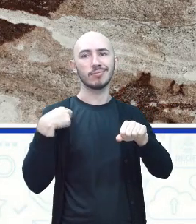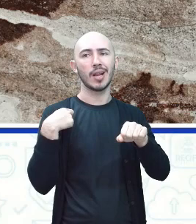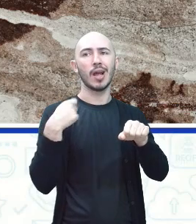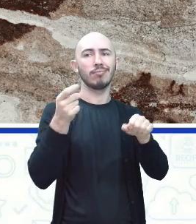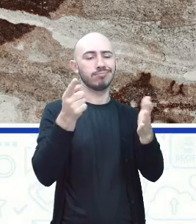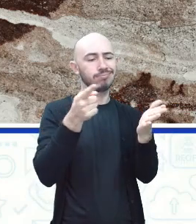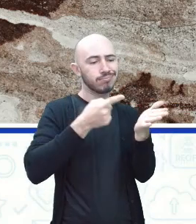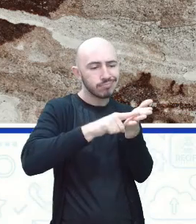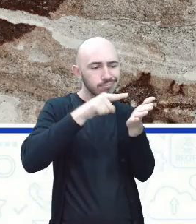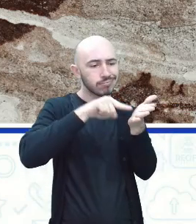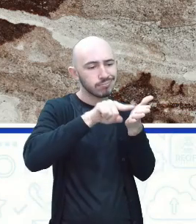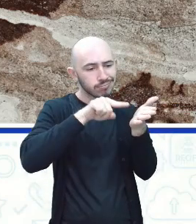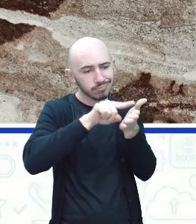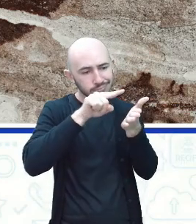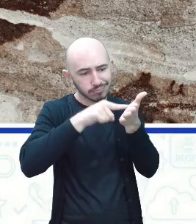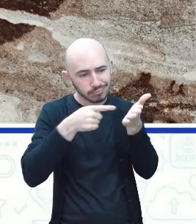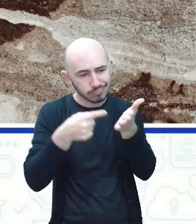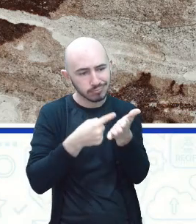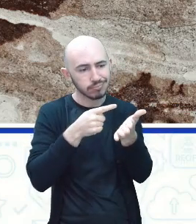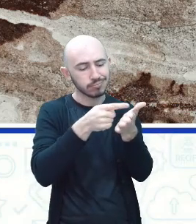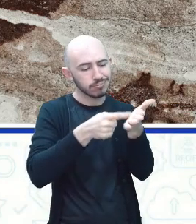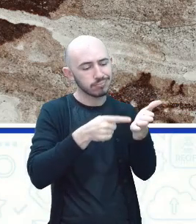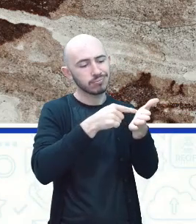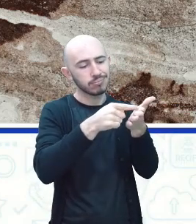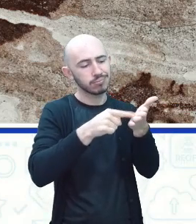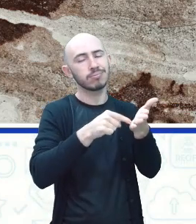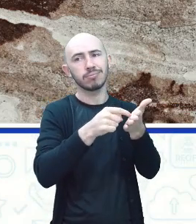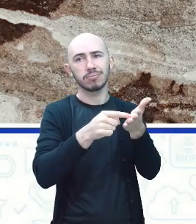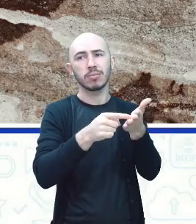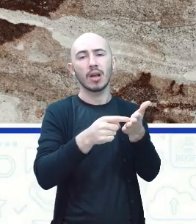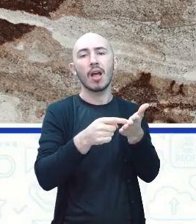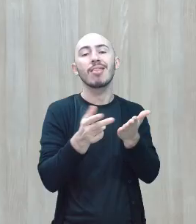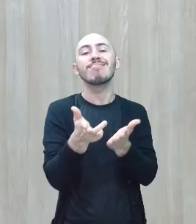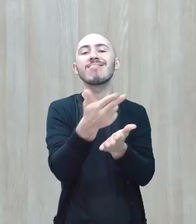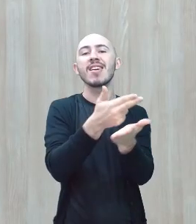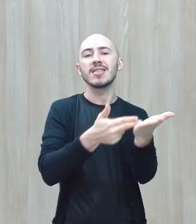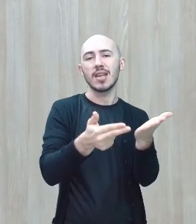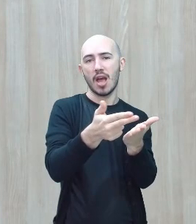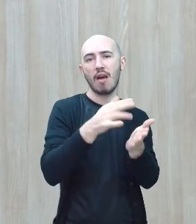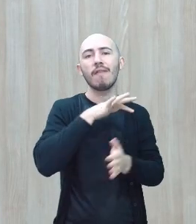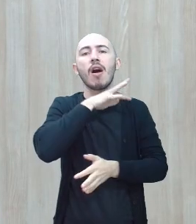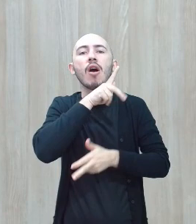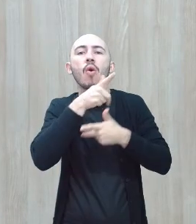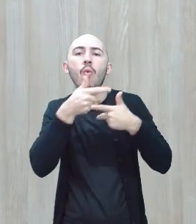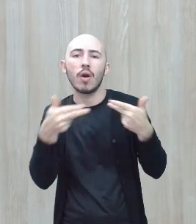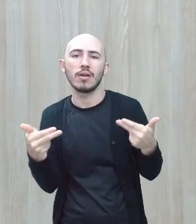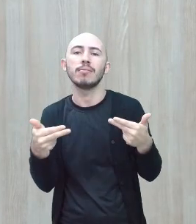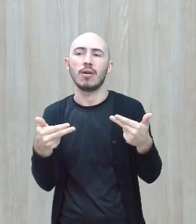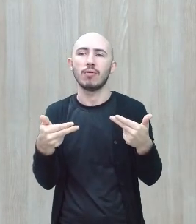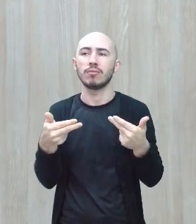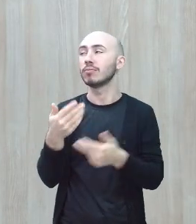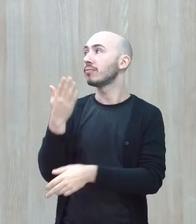animal, tá bom? E dentre outras situações, nas figuras que a gente chama de figuras